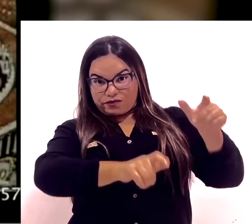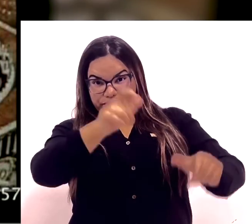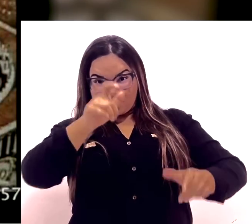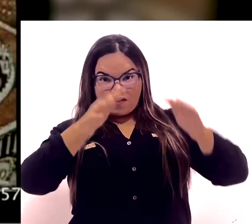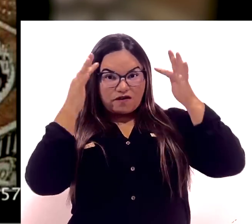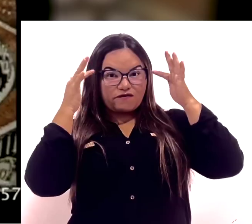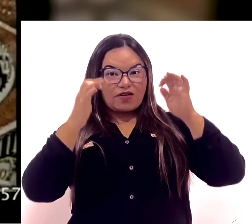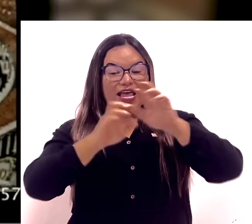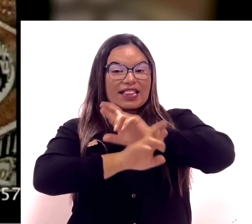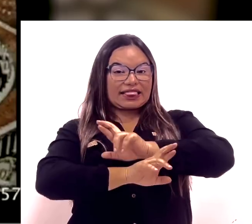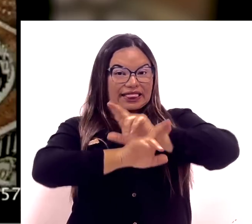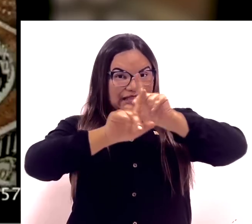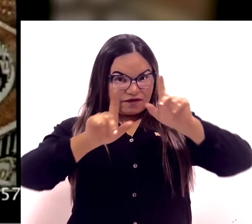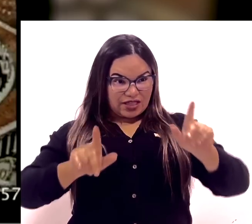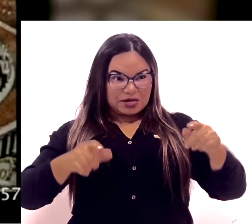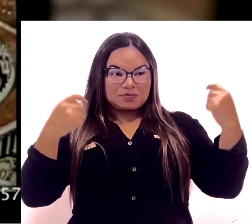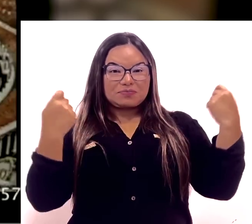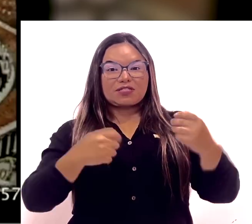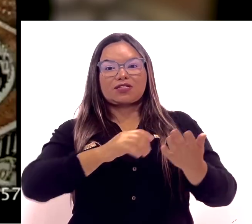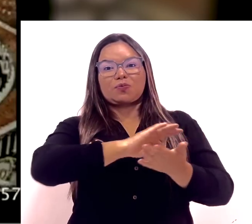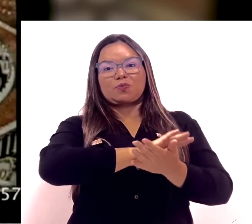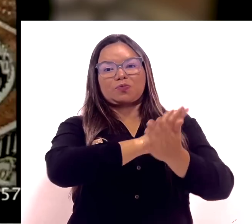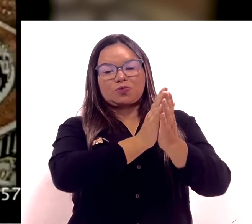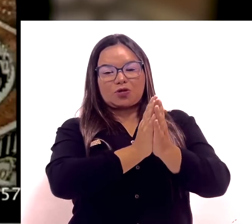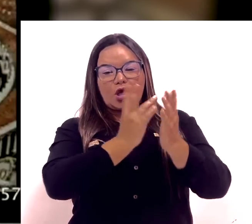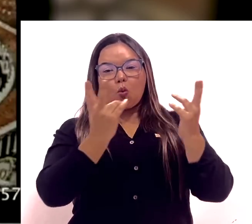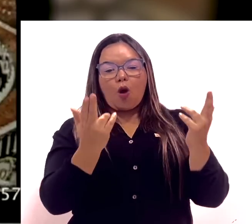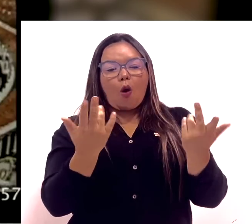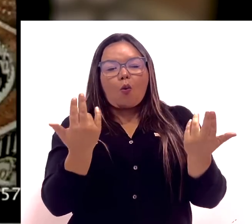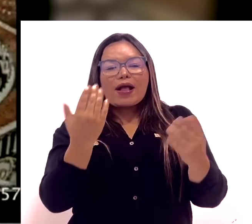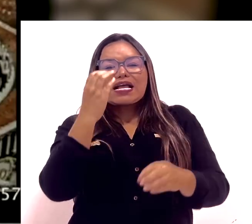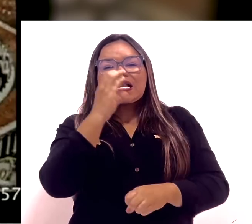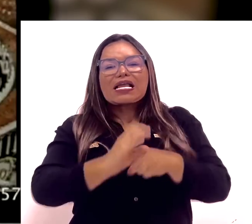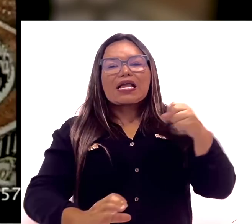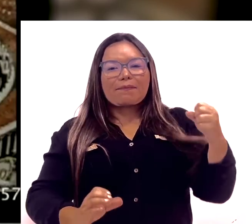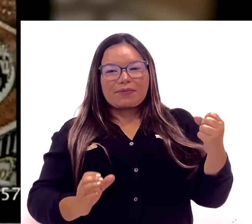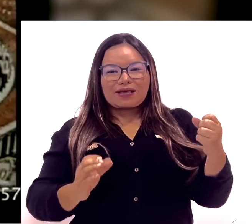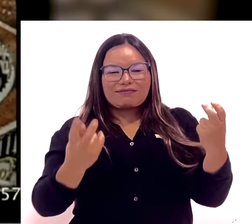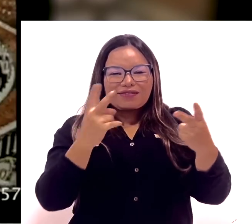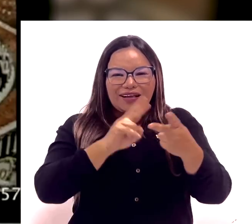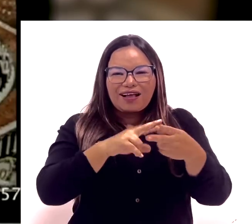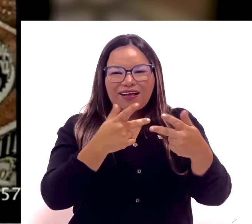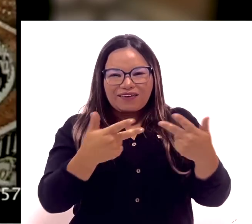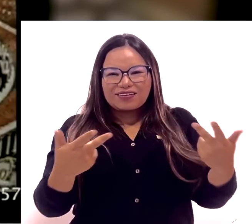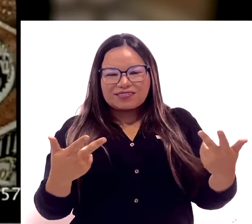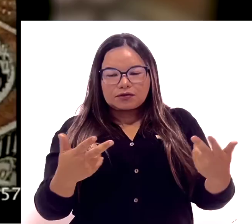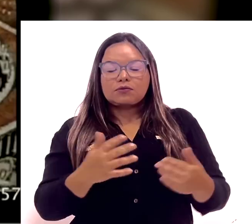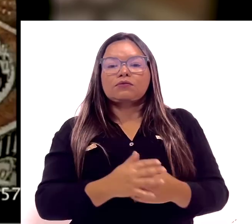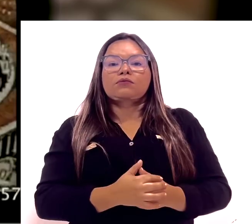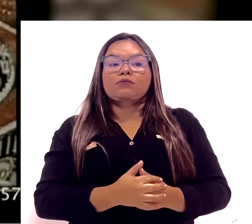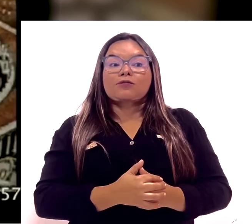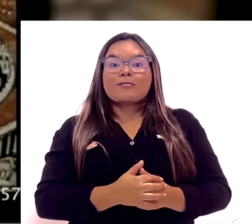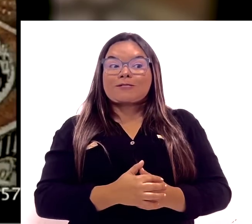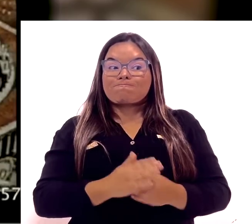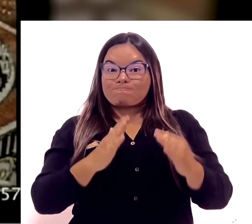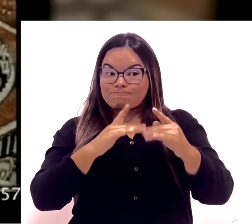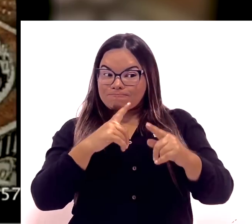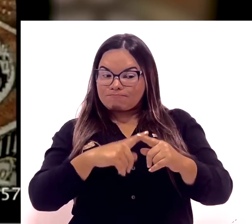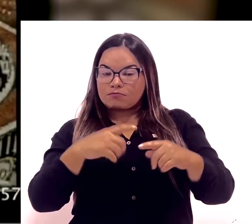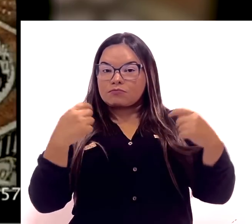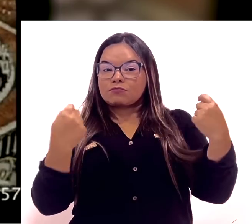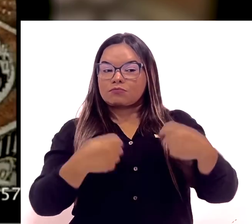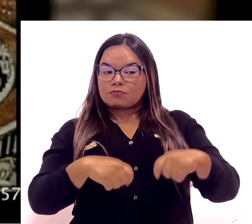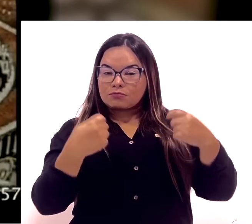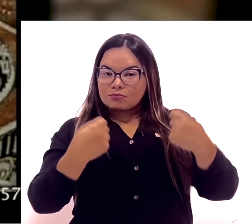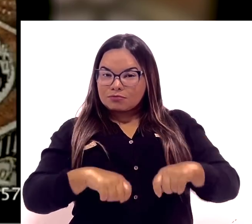ela respeita a consciência e a liberdade, mas não obstante, quando confrontada pela heresia, ela tem que recorrer à força, à punição